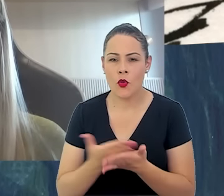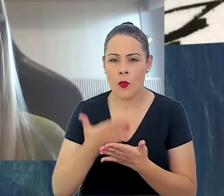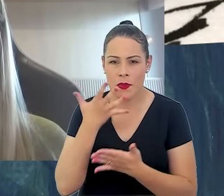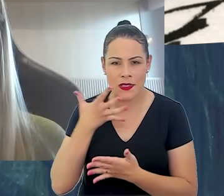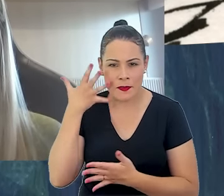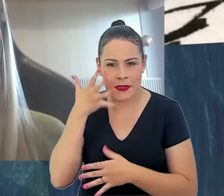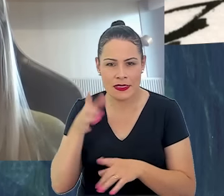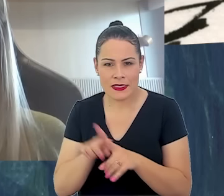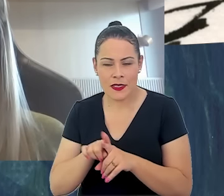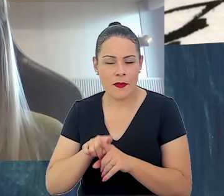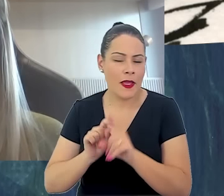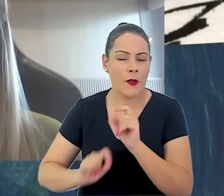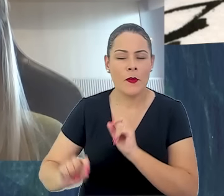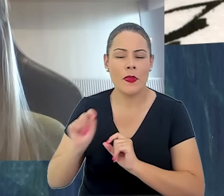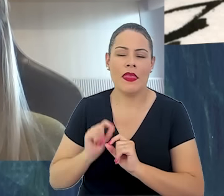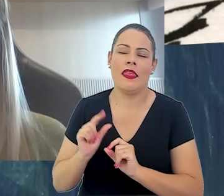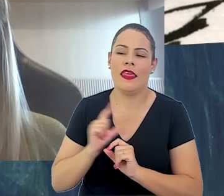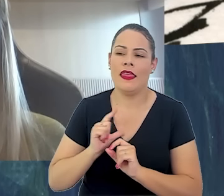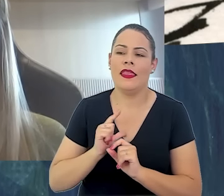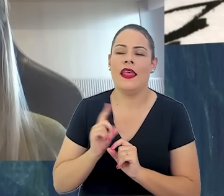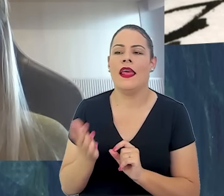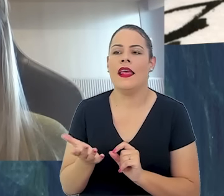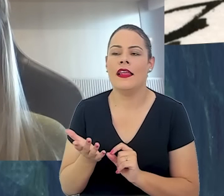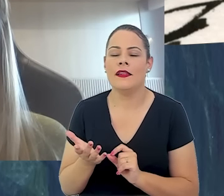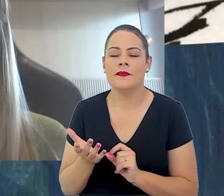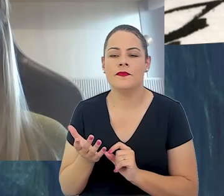começo da conversa,